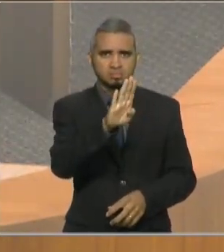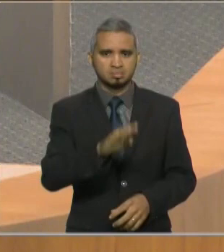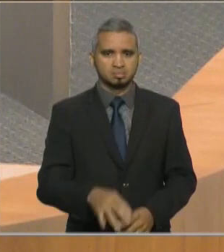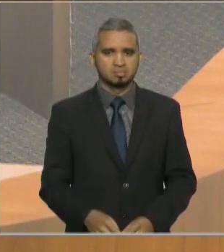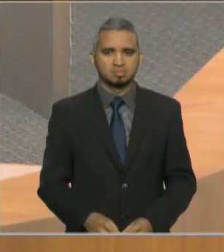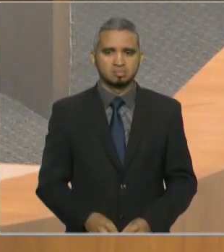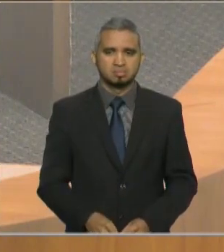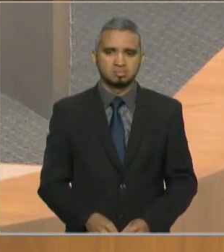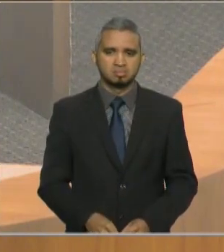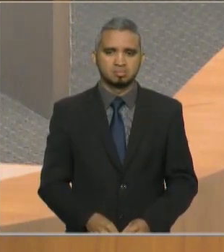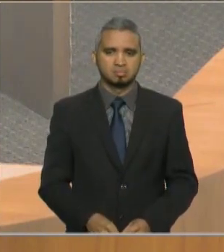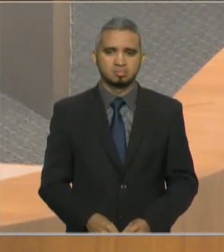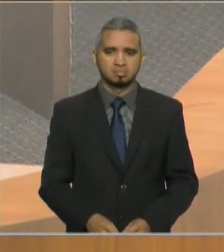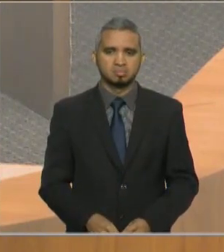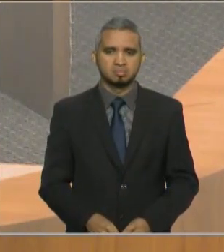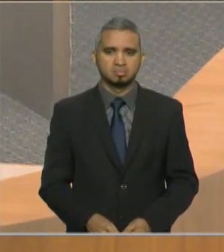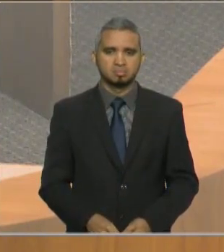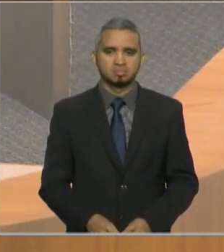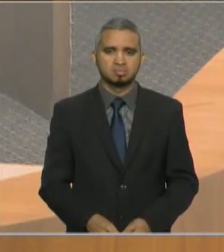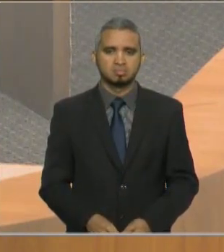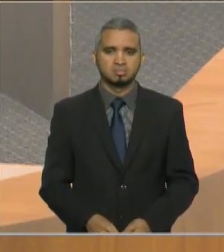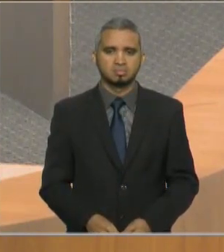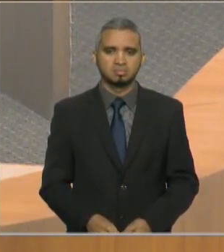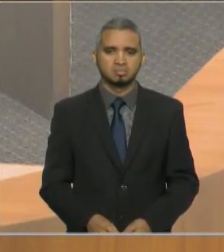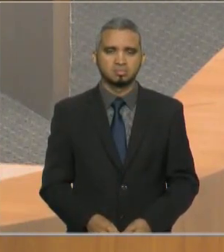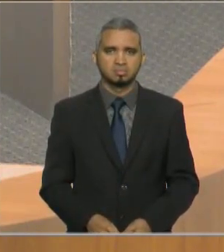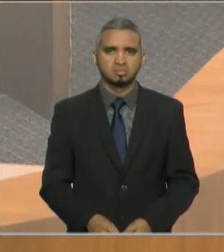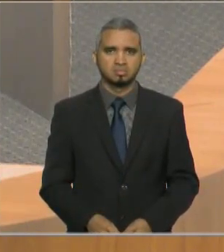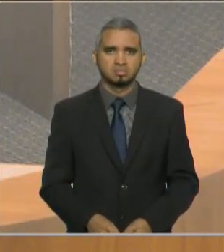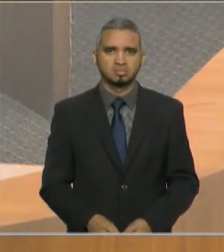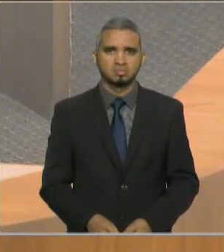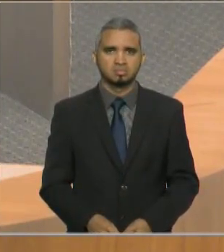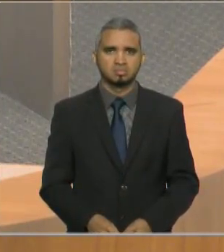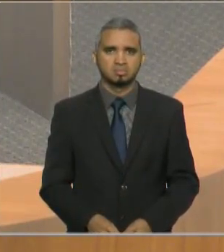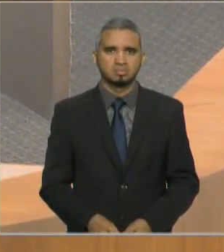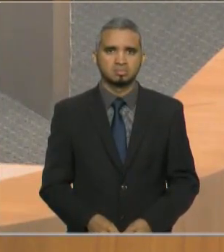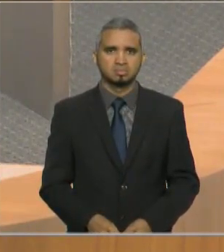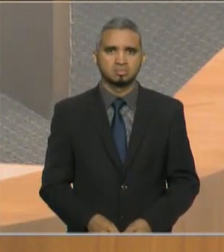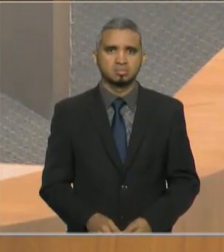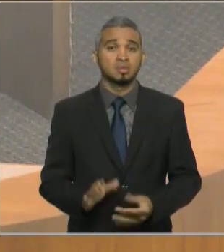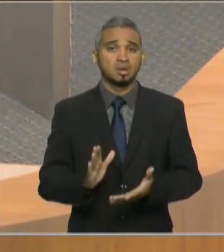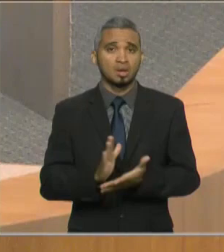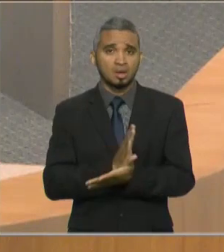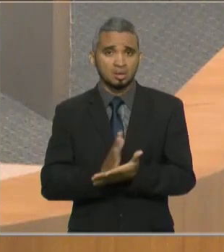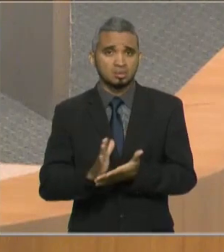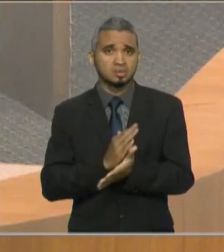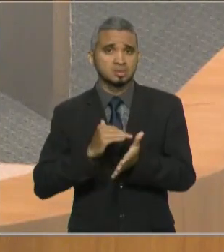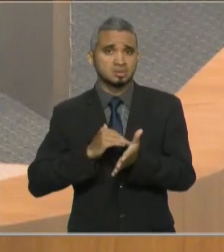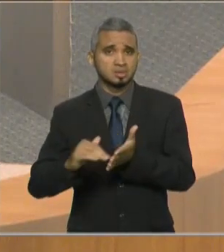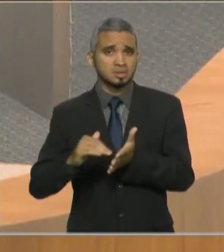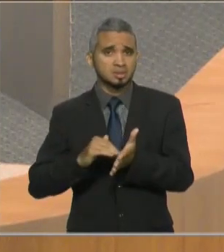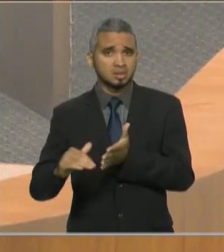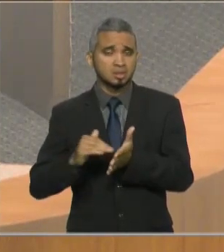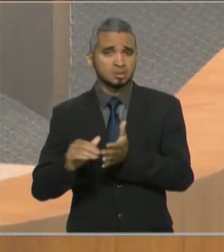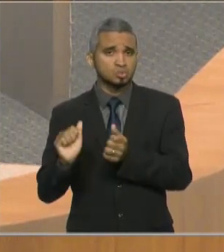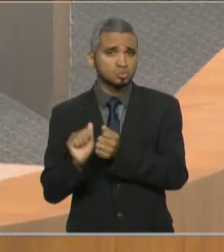inclusive com a atuação de secretários do governo,